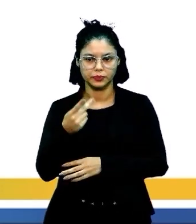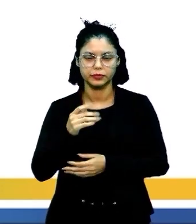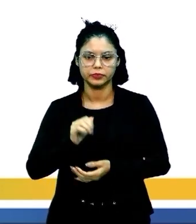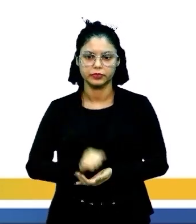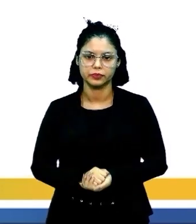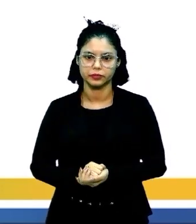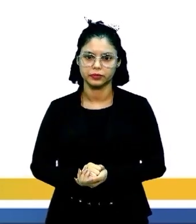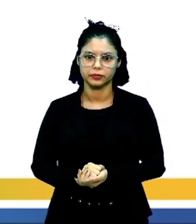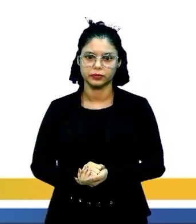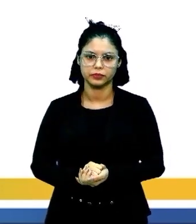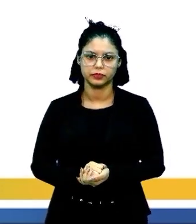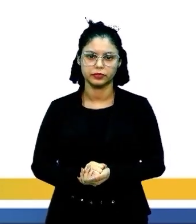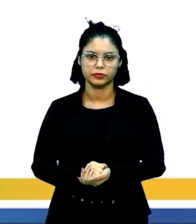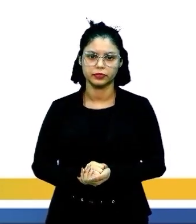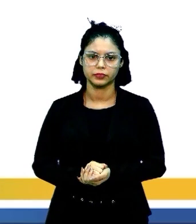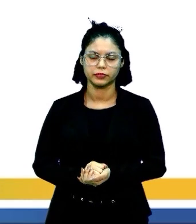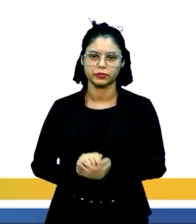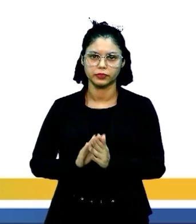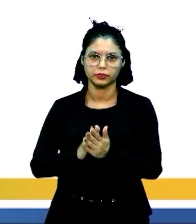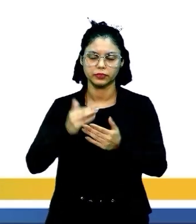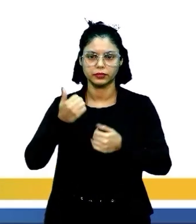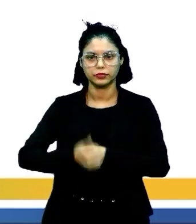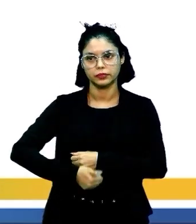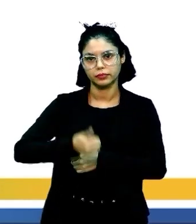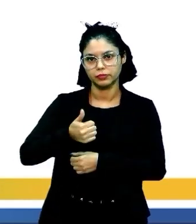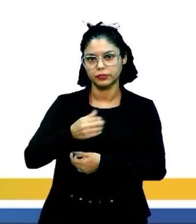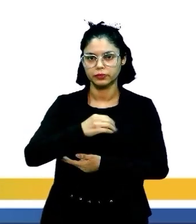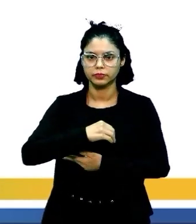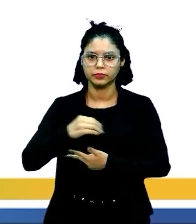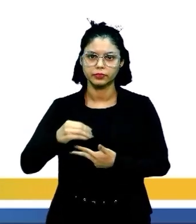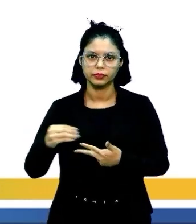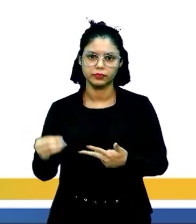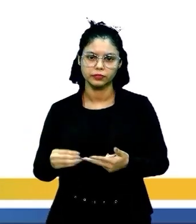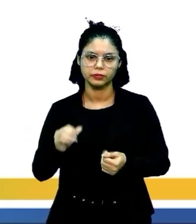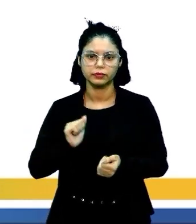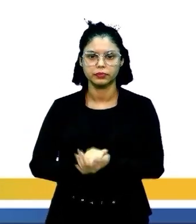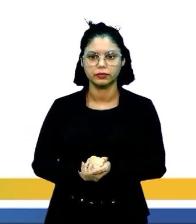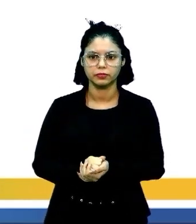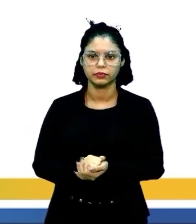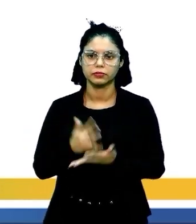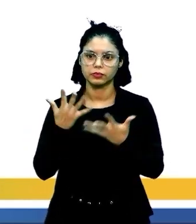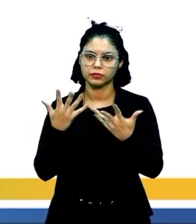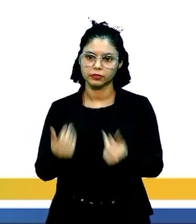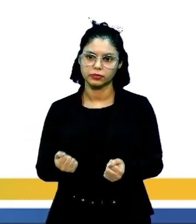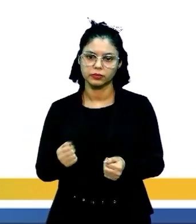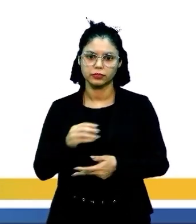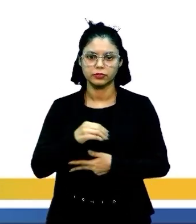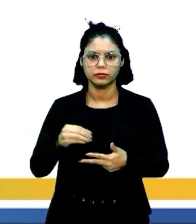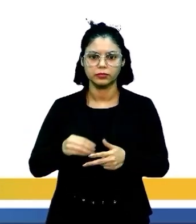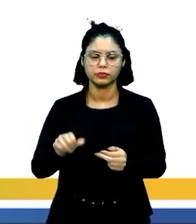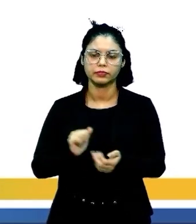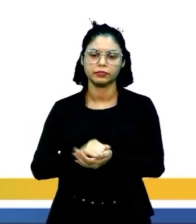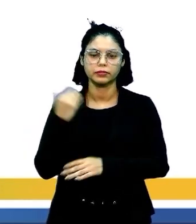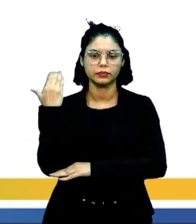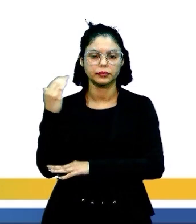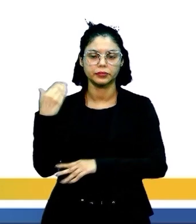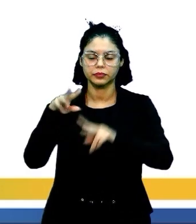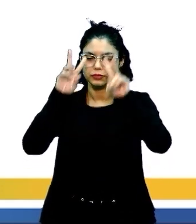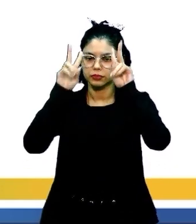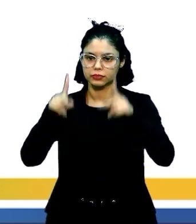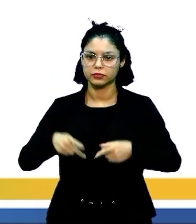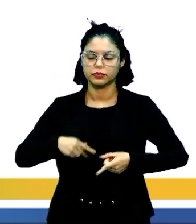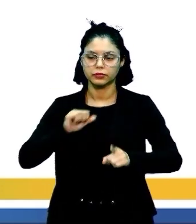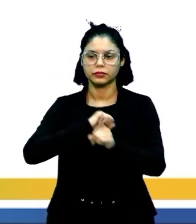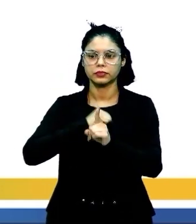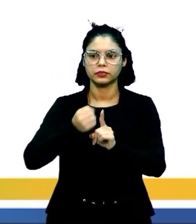livro didático A Prova Enem, Ciências Humanas e Sociais Aplicadas do primeiro ano